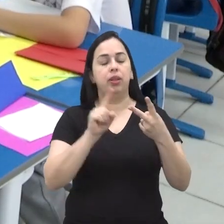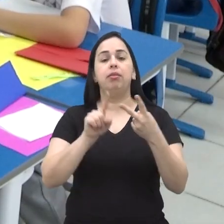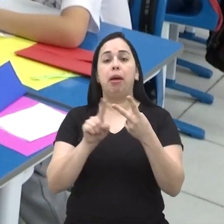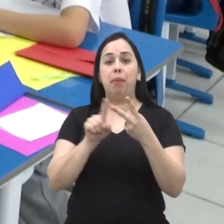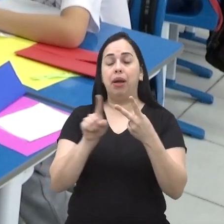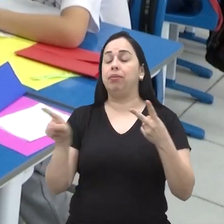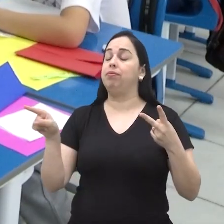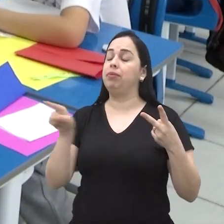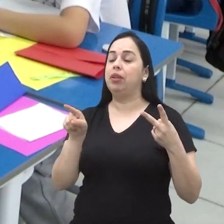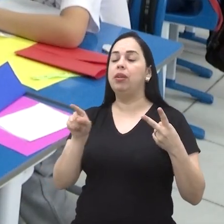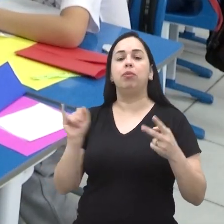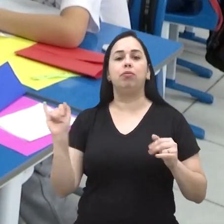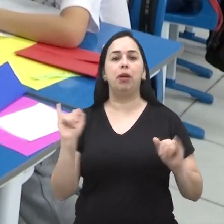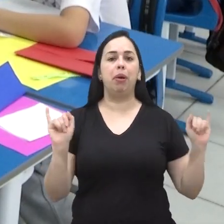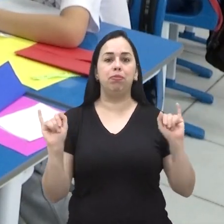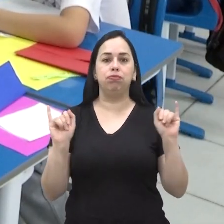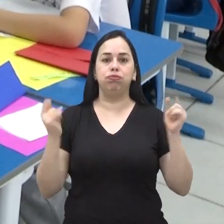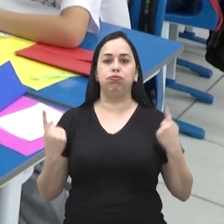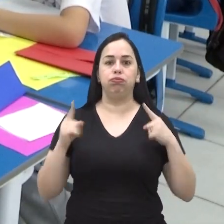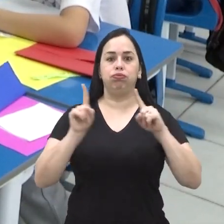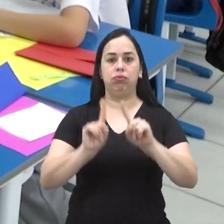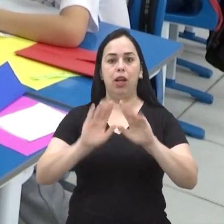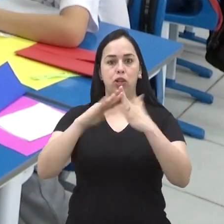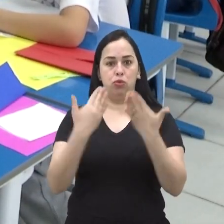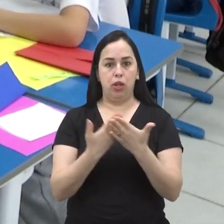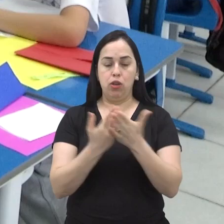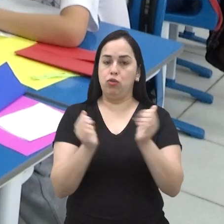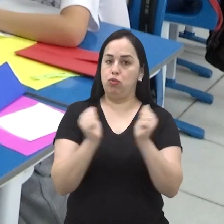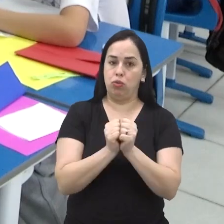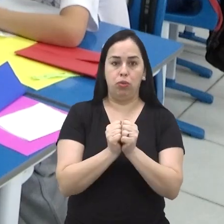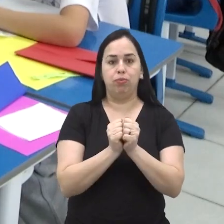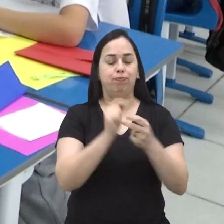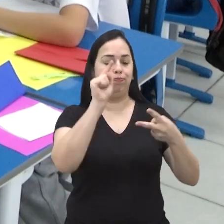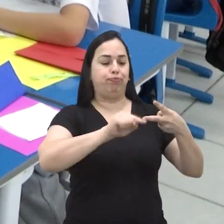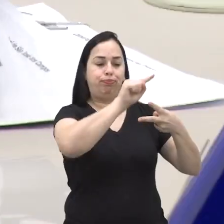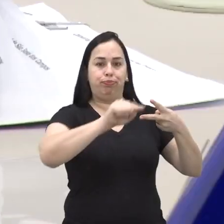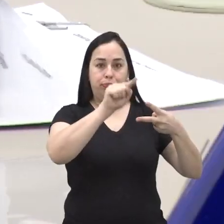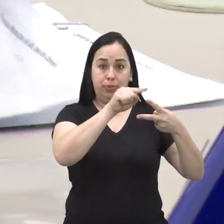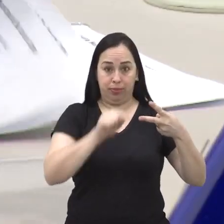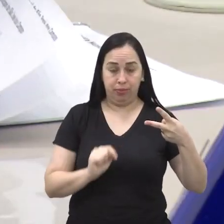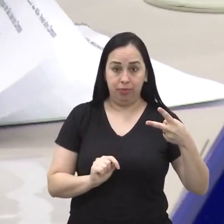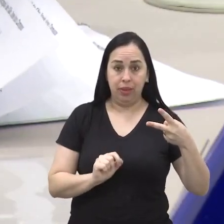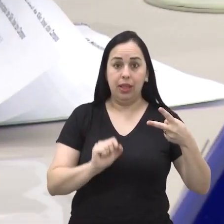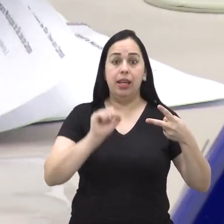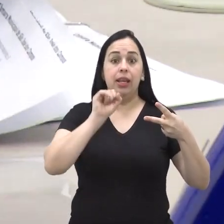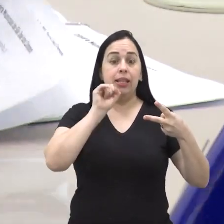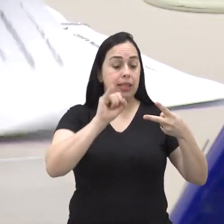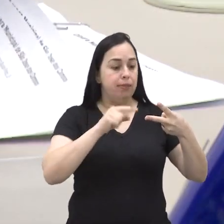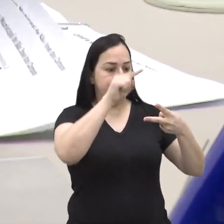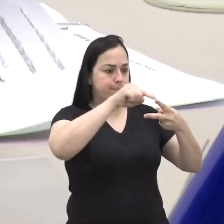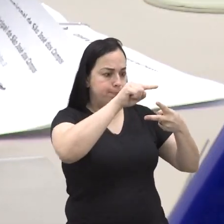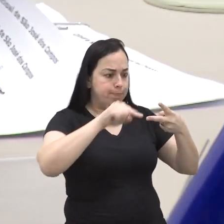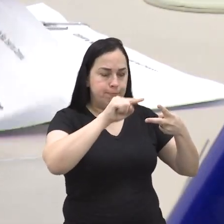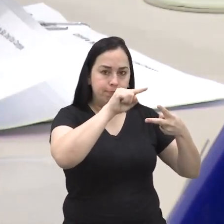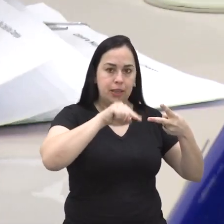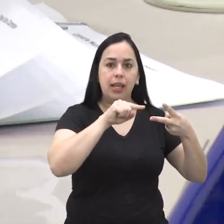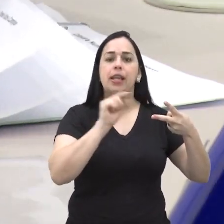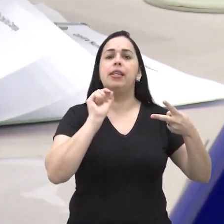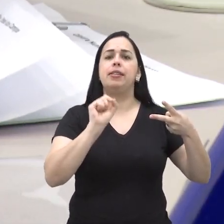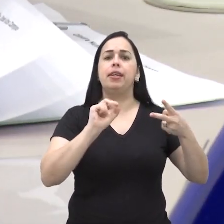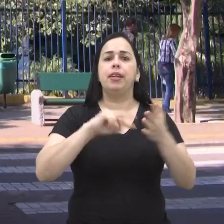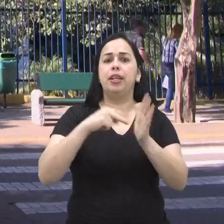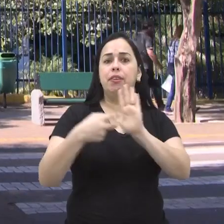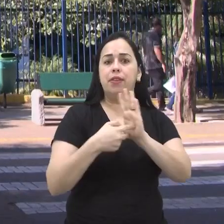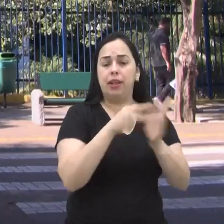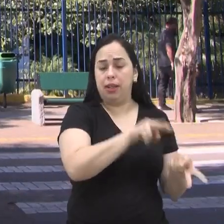para a proposta que garante a matrícula de irmãos em uma mesma escola da rede pública. Quando um projeto é vetado, isso significa que a